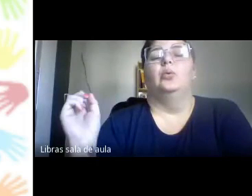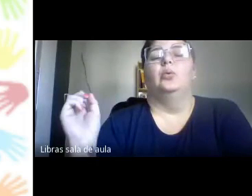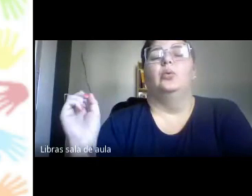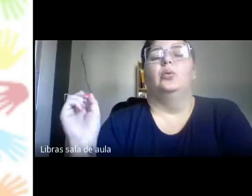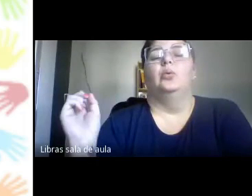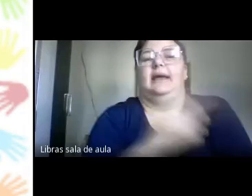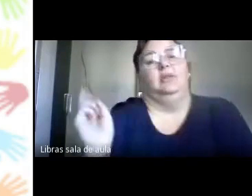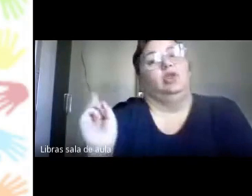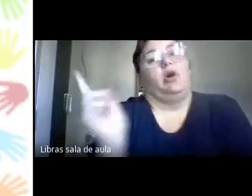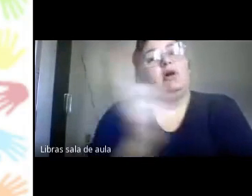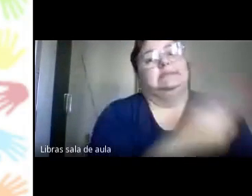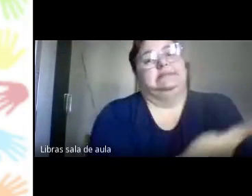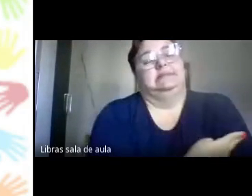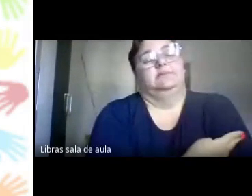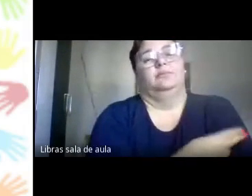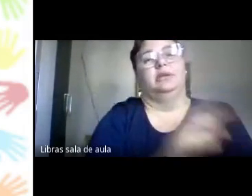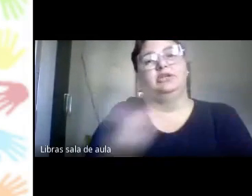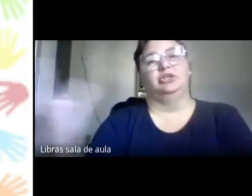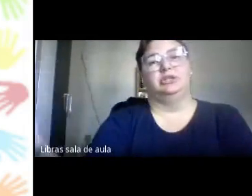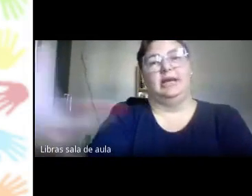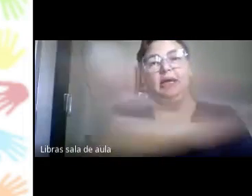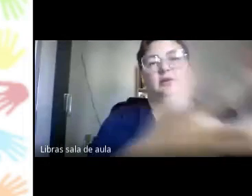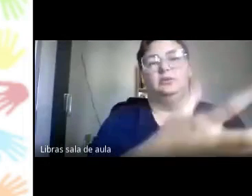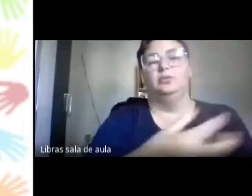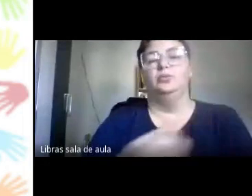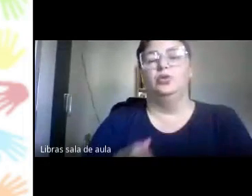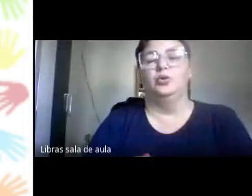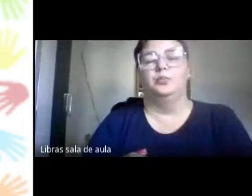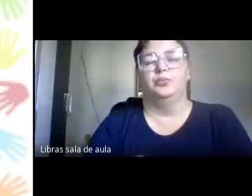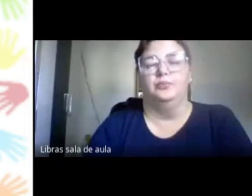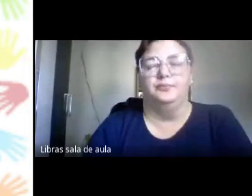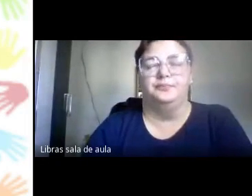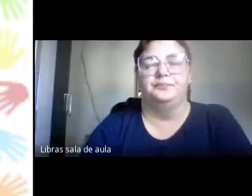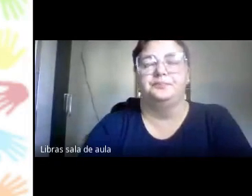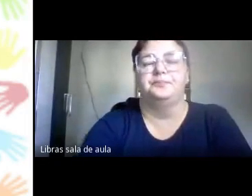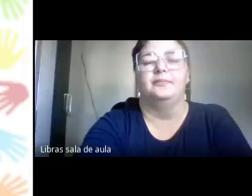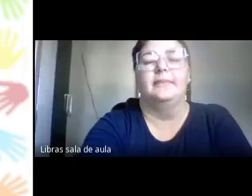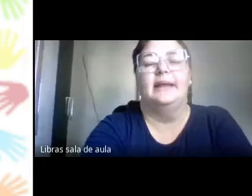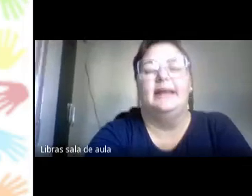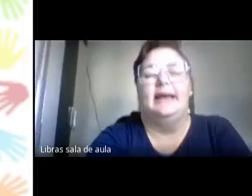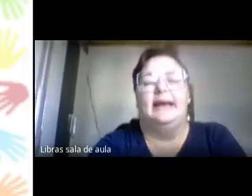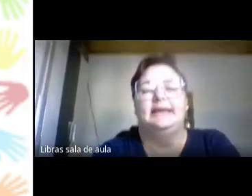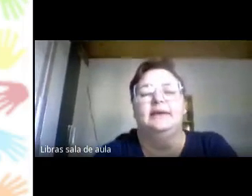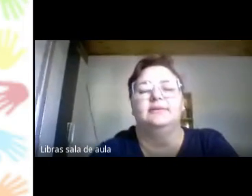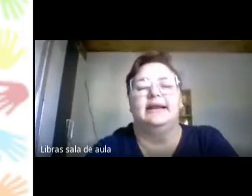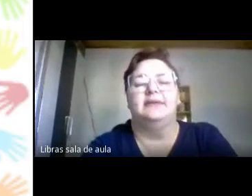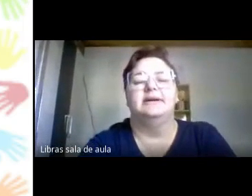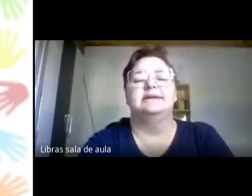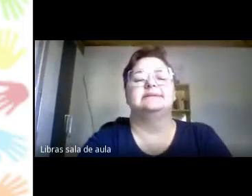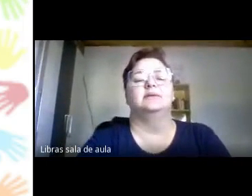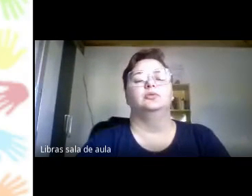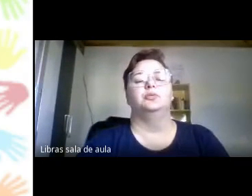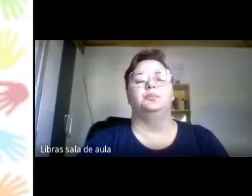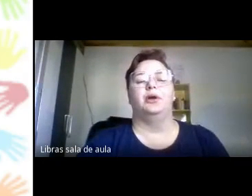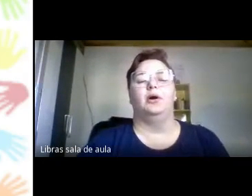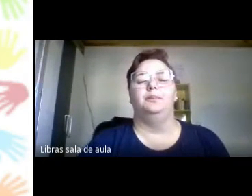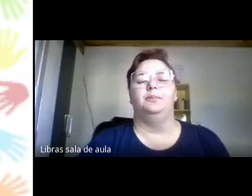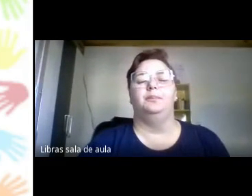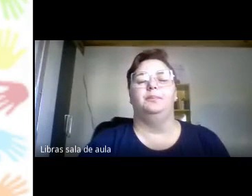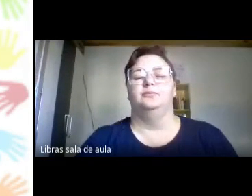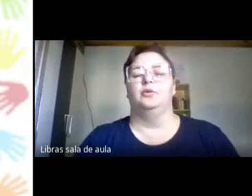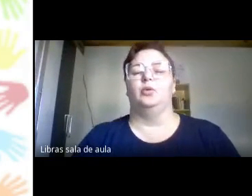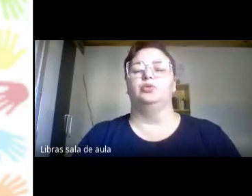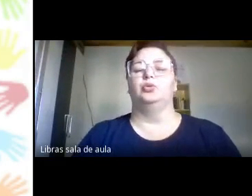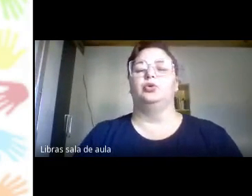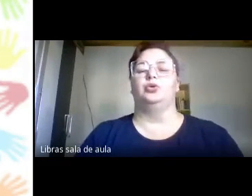o plural, né? Nós, porque a gente tá num grupo. Aqui eu trago a questão do